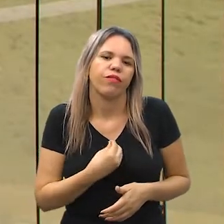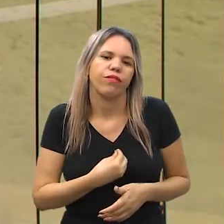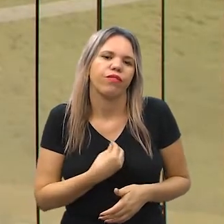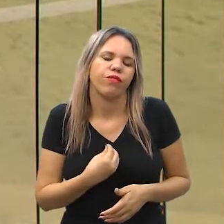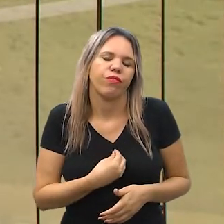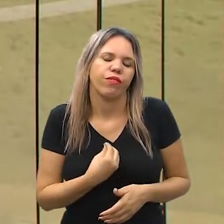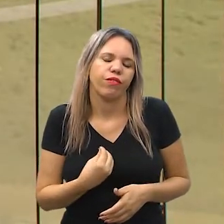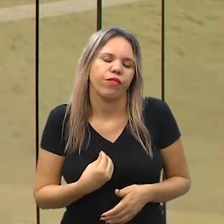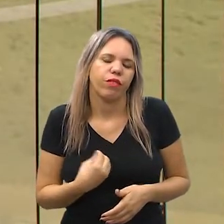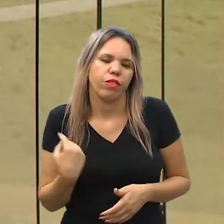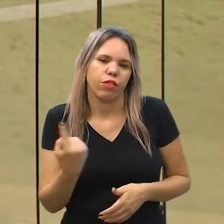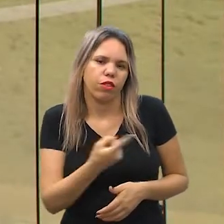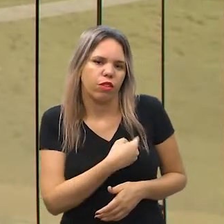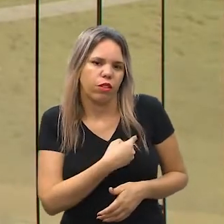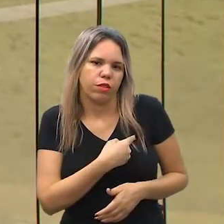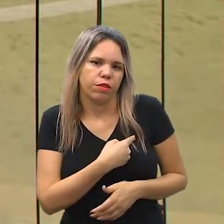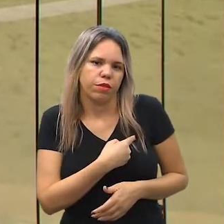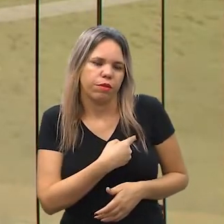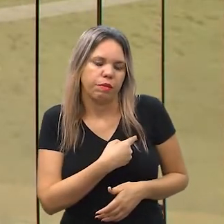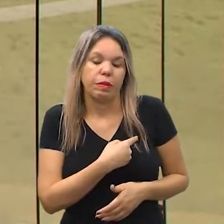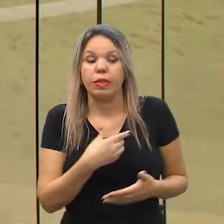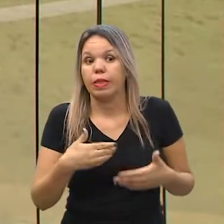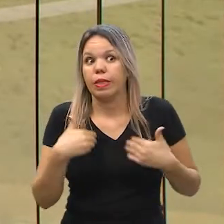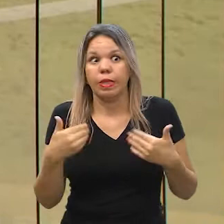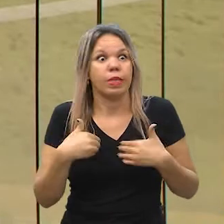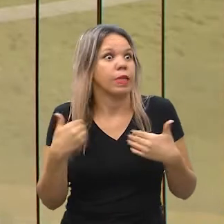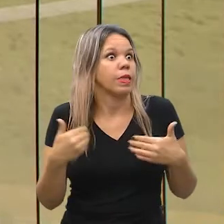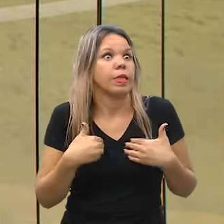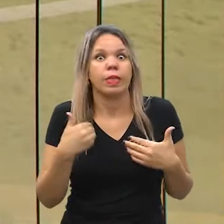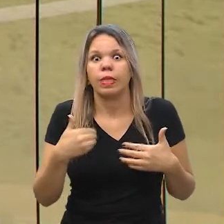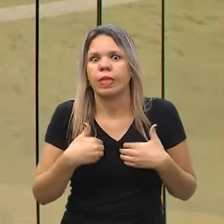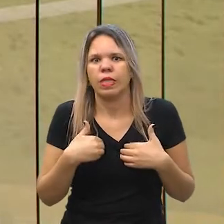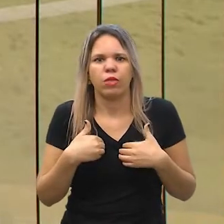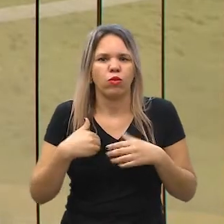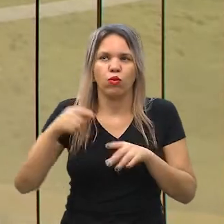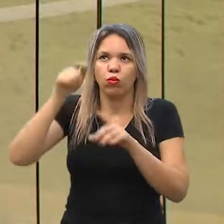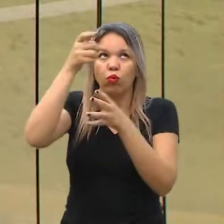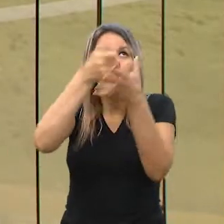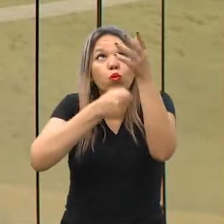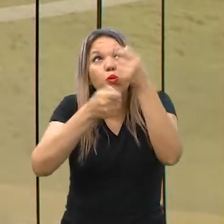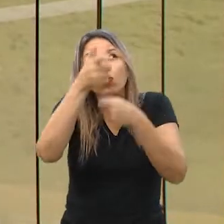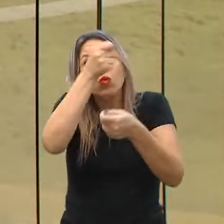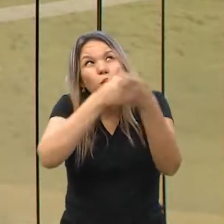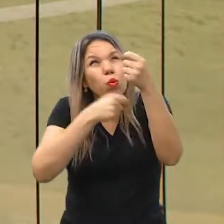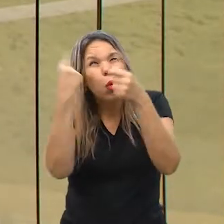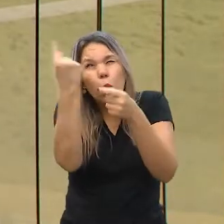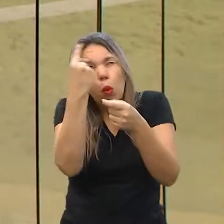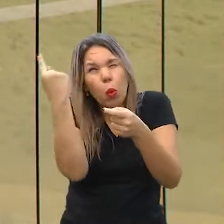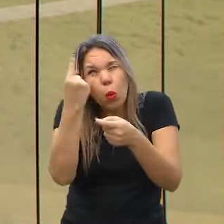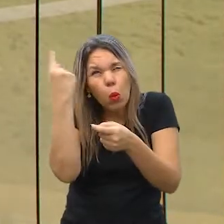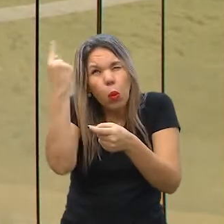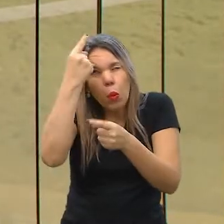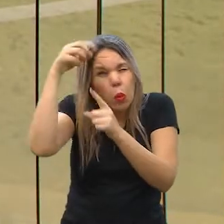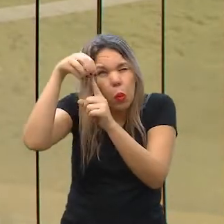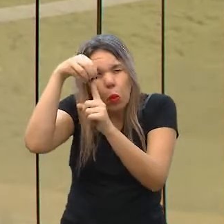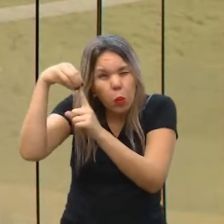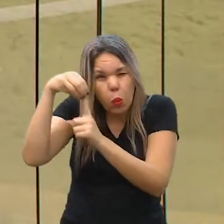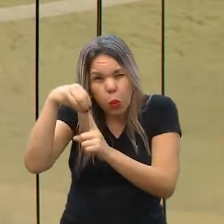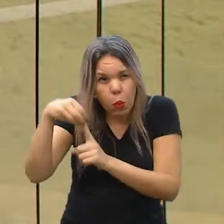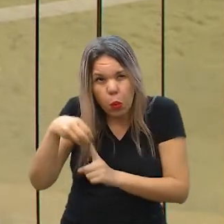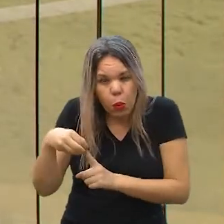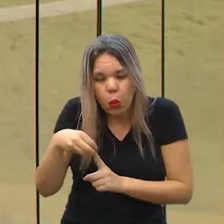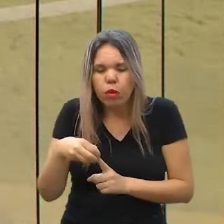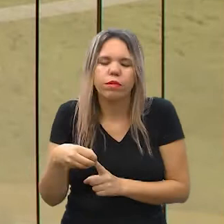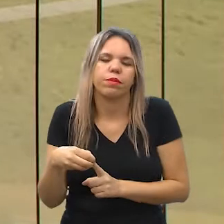vida em que nós vivemos muita adrenalina. Gostava de descer rapel de alturas mirabolantes, saltar de